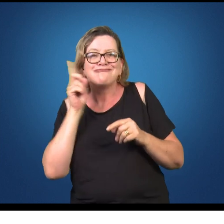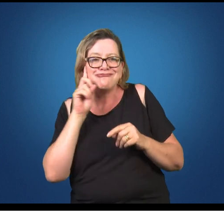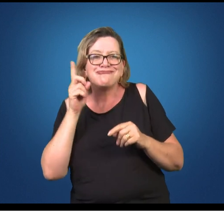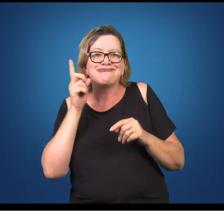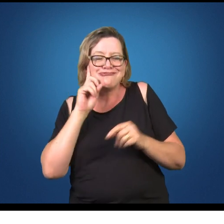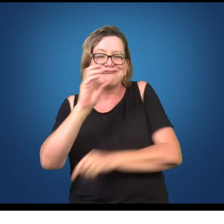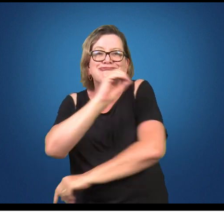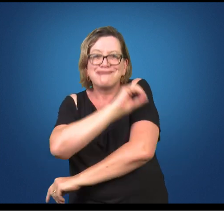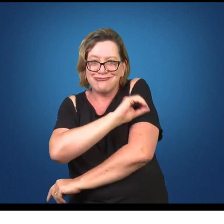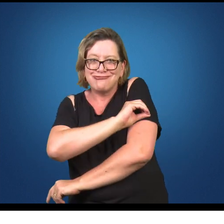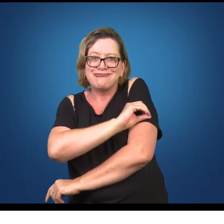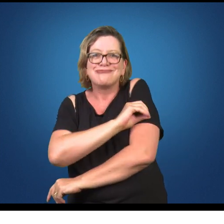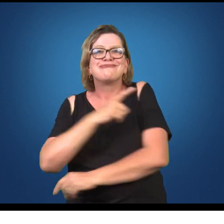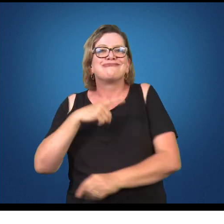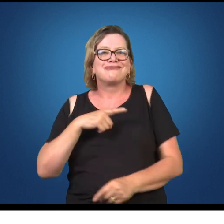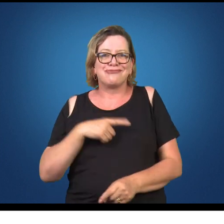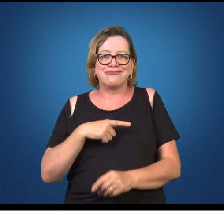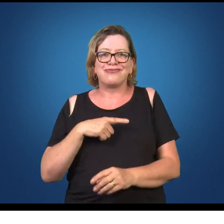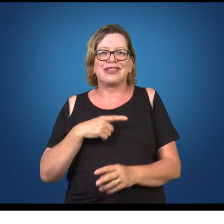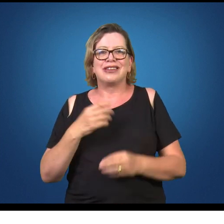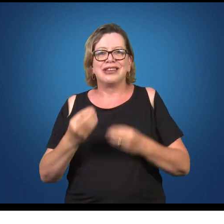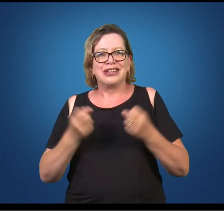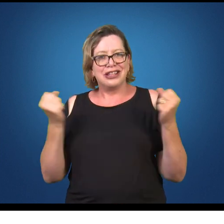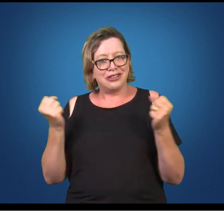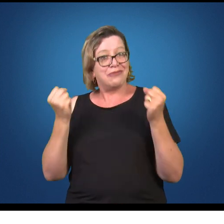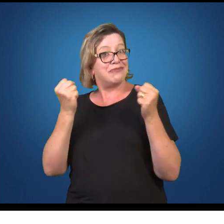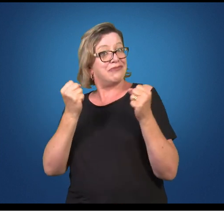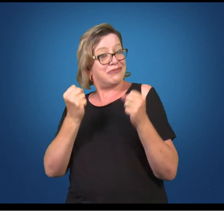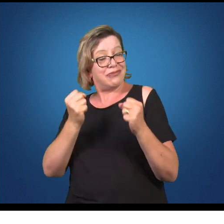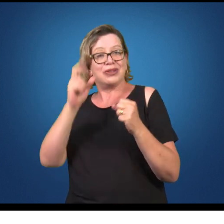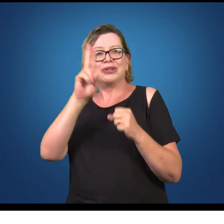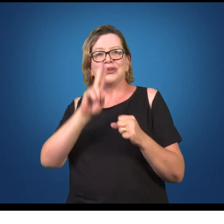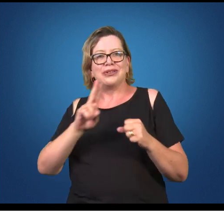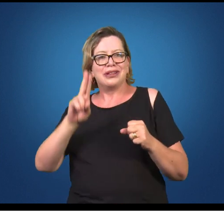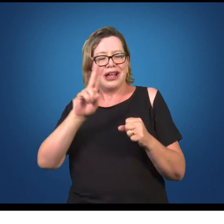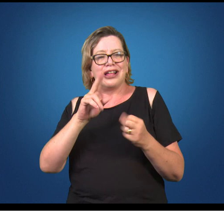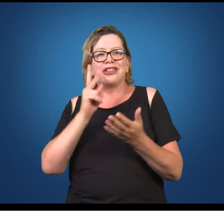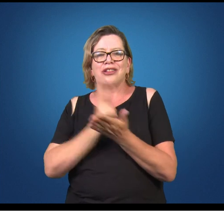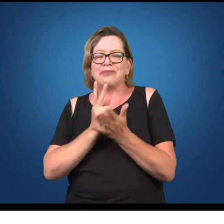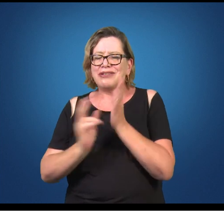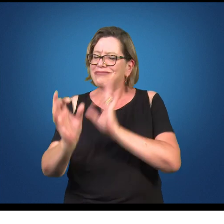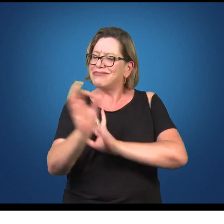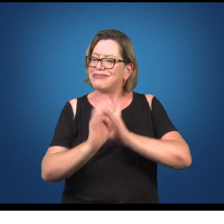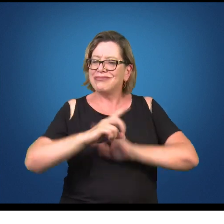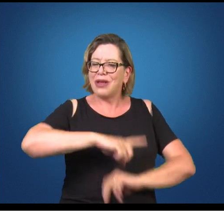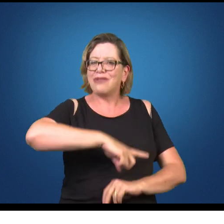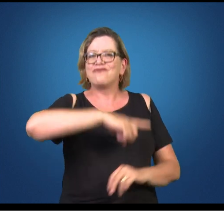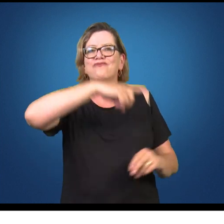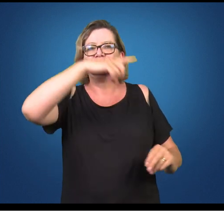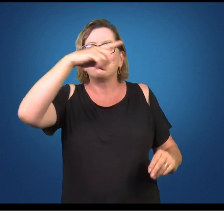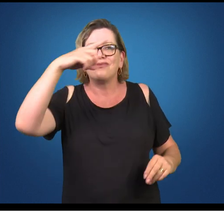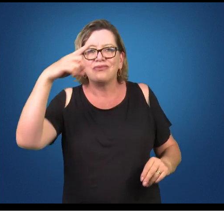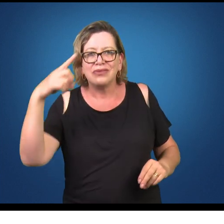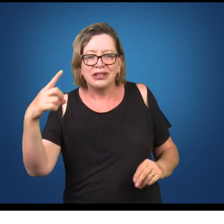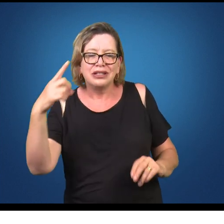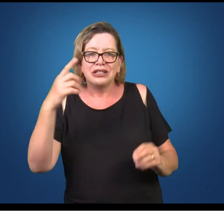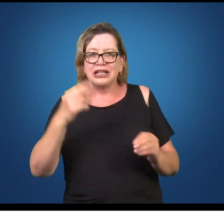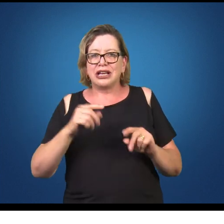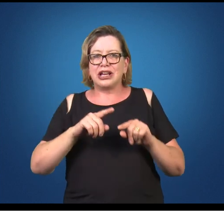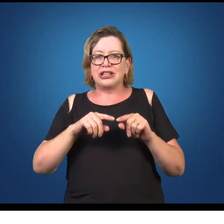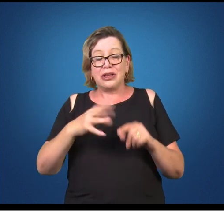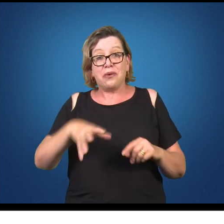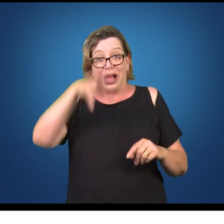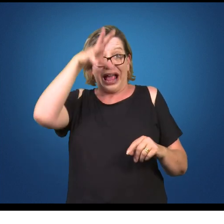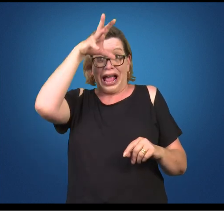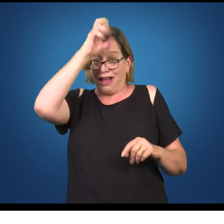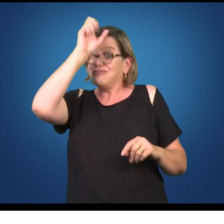de educação infantil. Isso pode ser trabalhado só para rotina. Não quer dizer que o aluno não esteja aprendendo